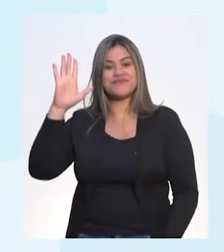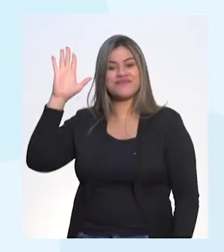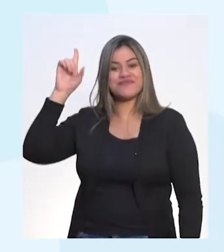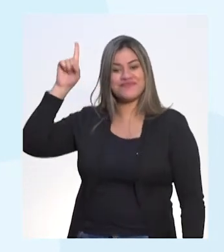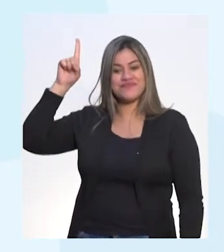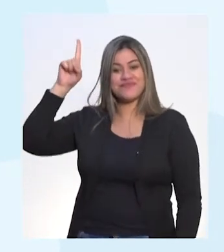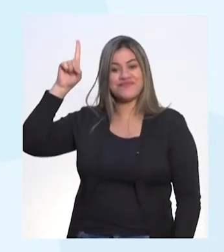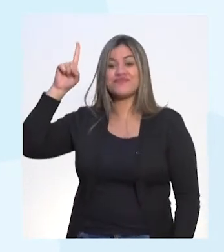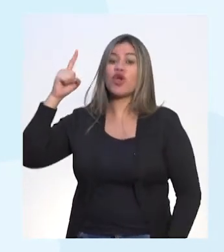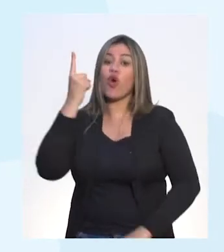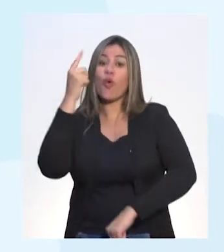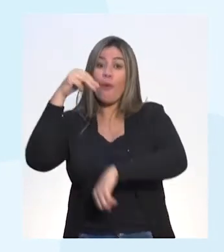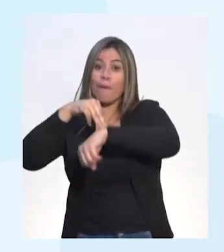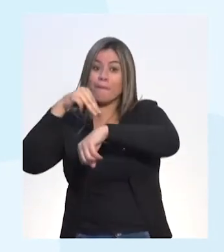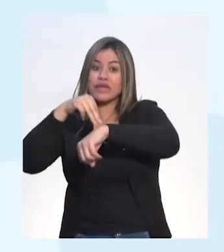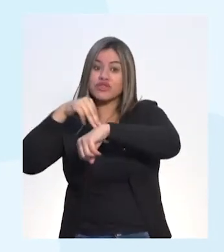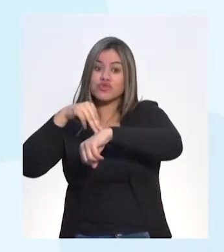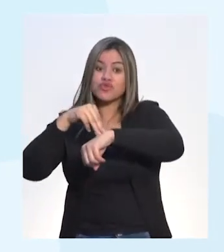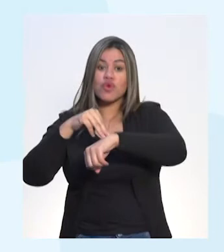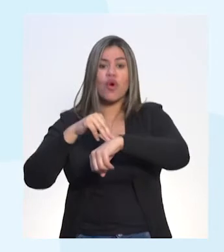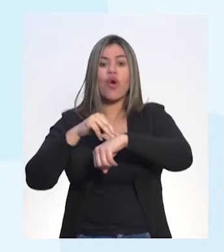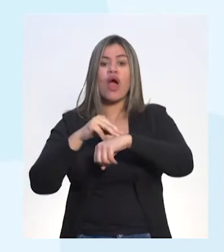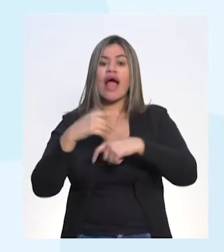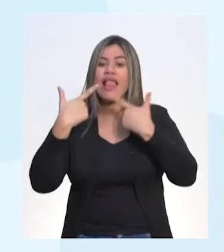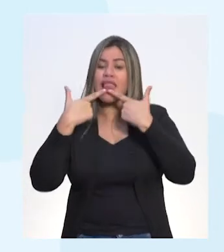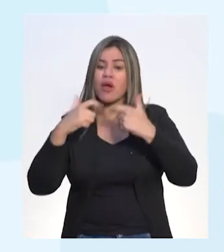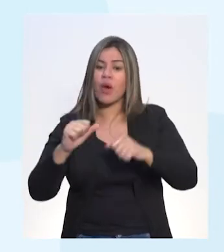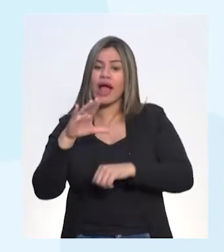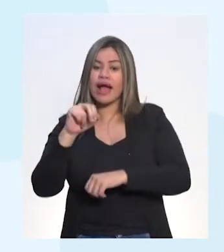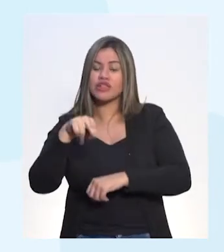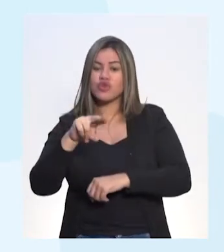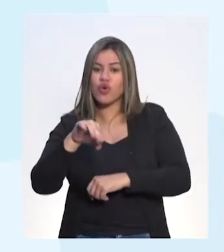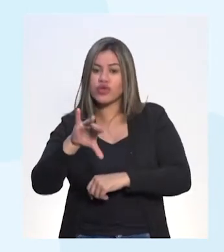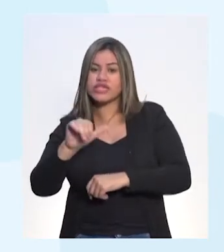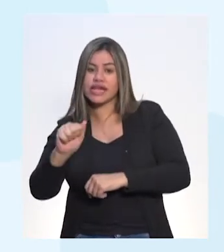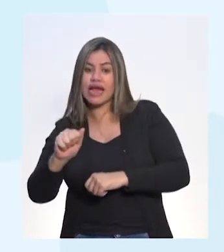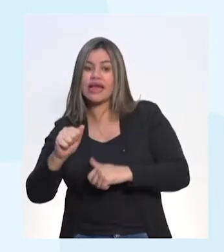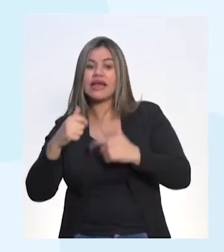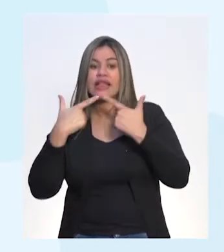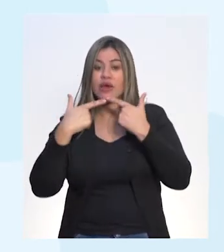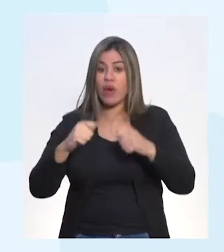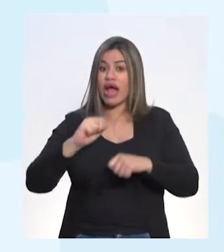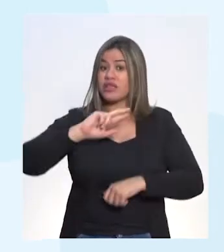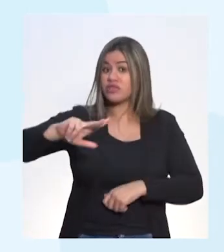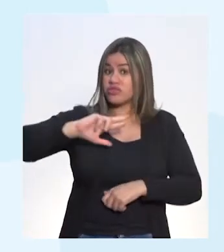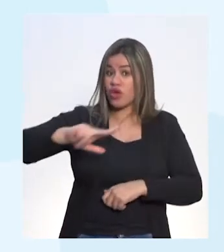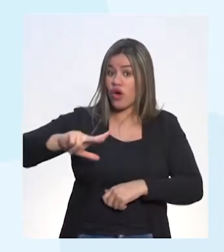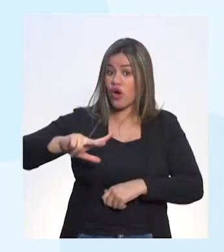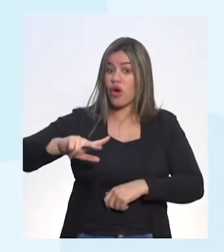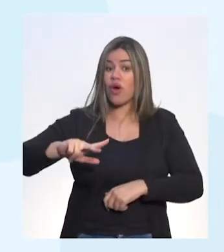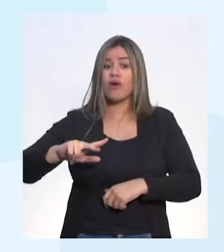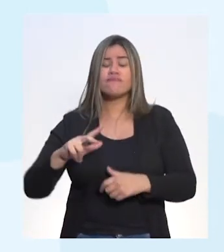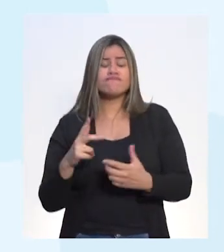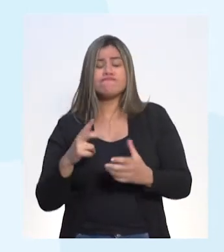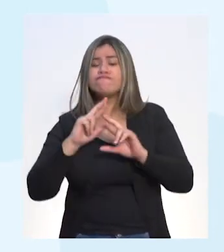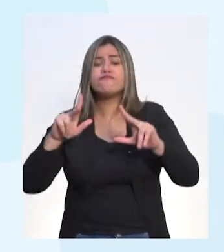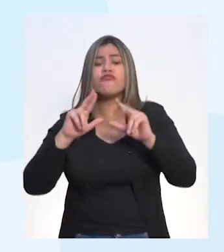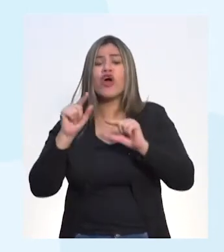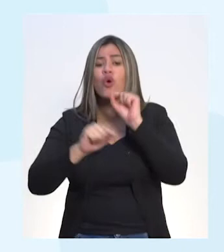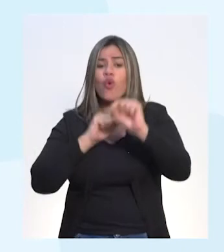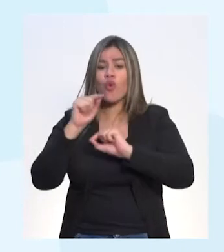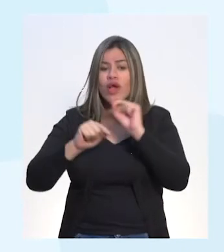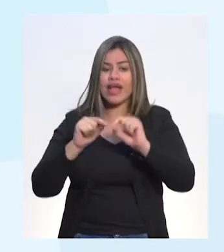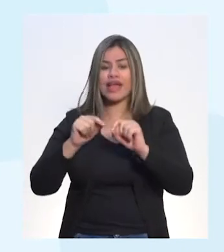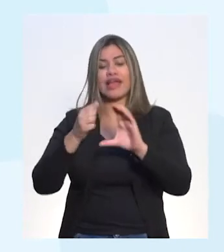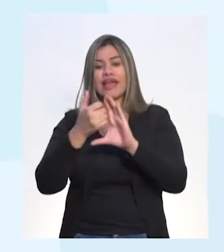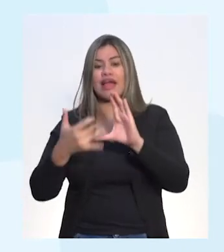em 1 minutinho. Quais as diferenças entre a linguagem canônica e a não canônica? Cite uma característica de cada